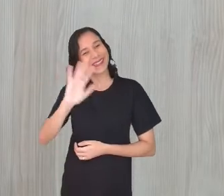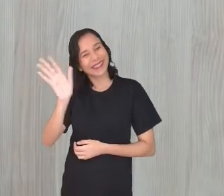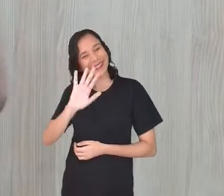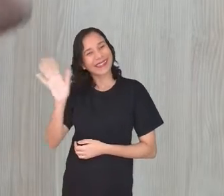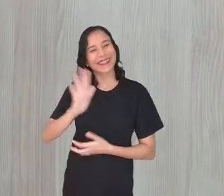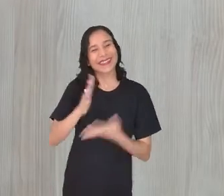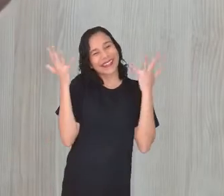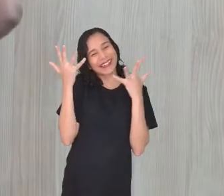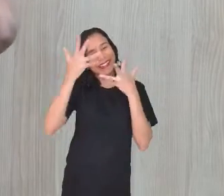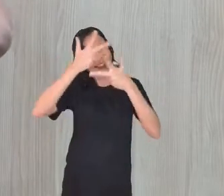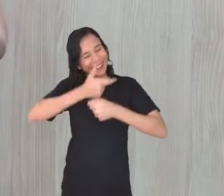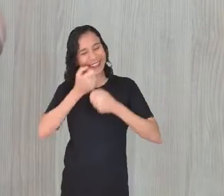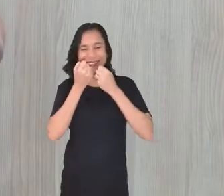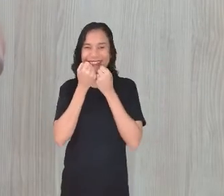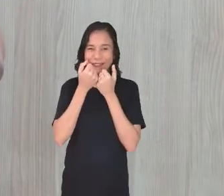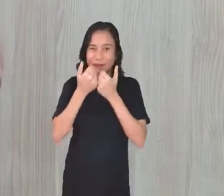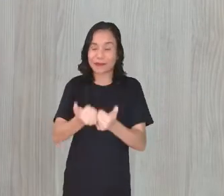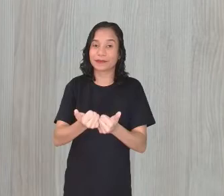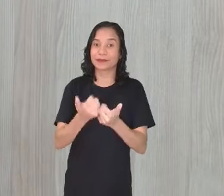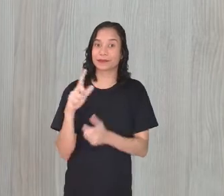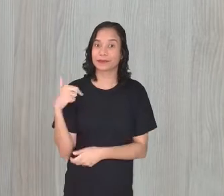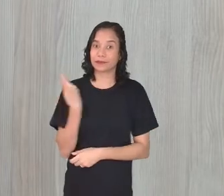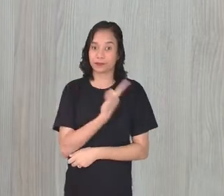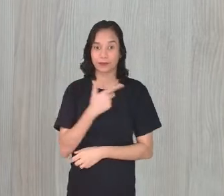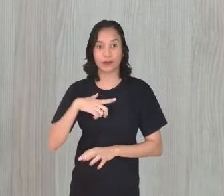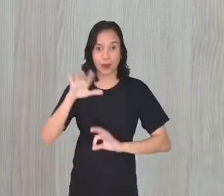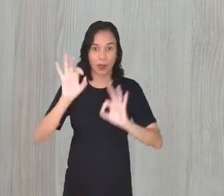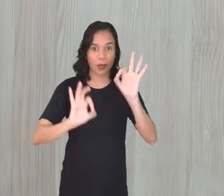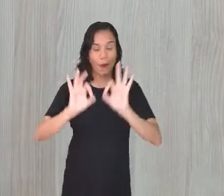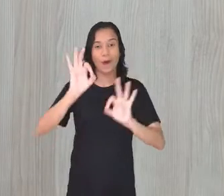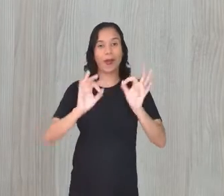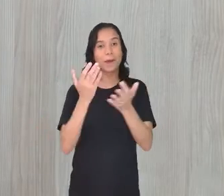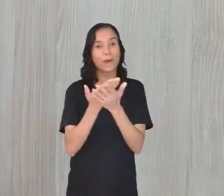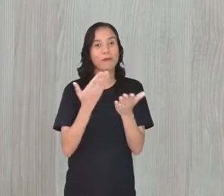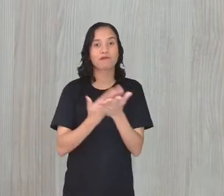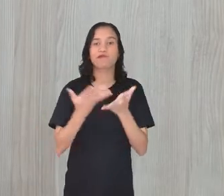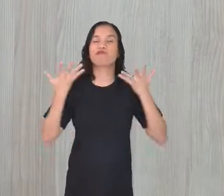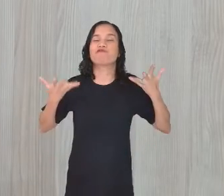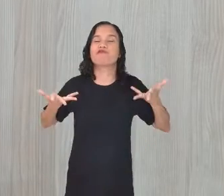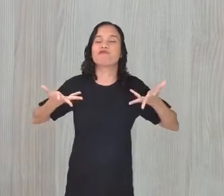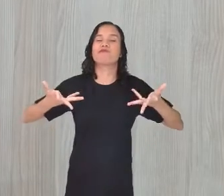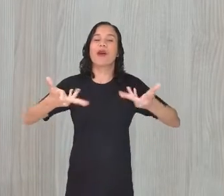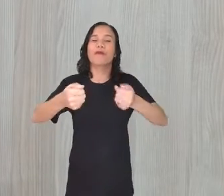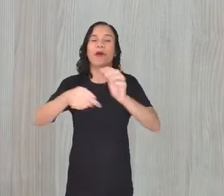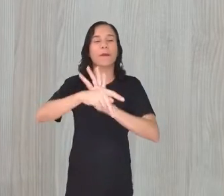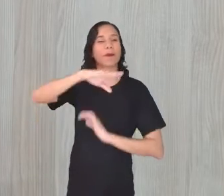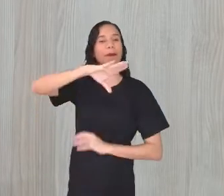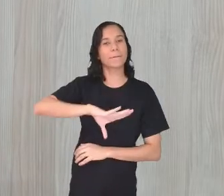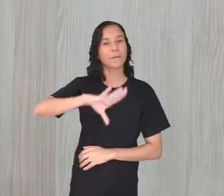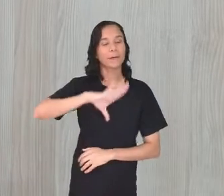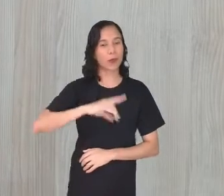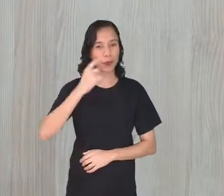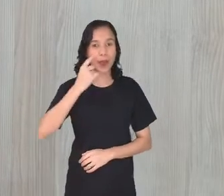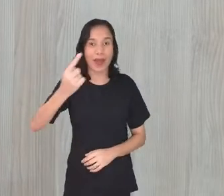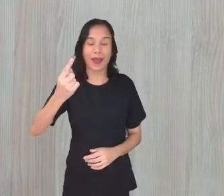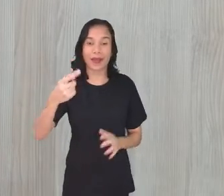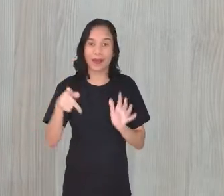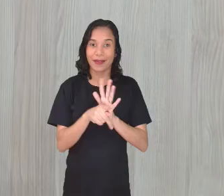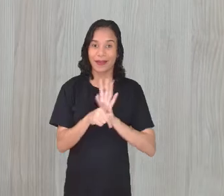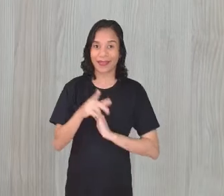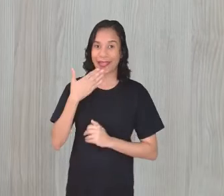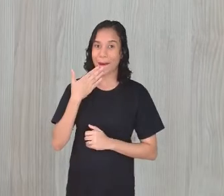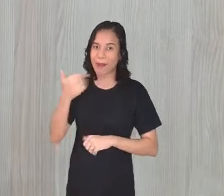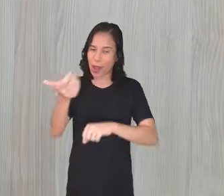Olá, lindezas, tudo bem? Estão prontos para mais uma aula incrível de língua portuguesa, vulgo a